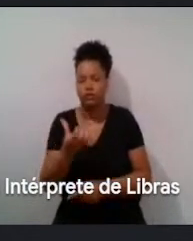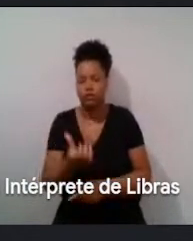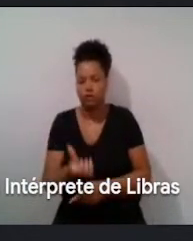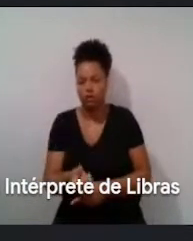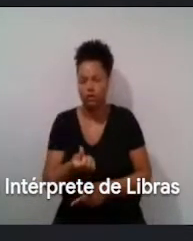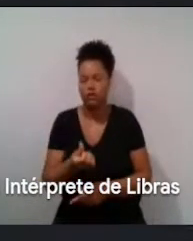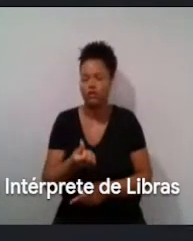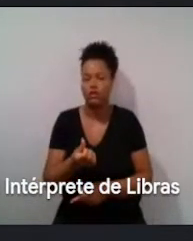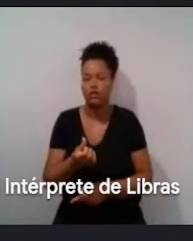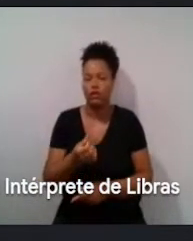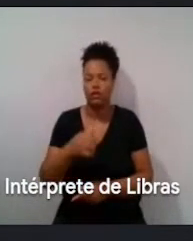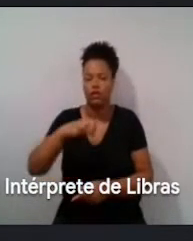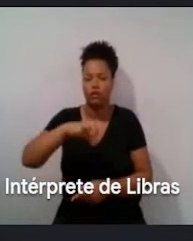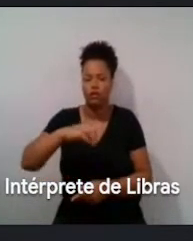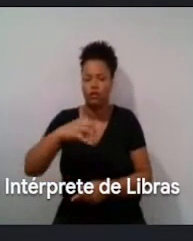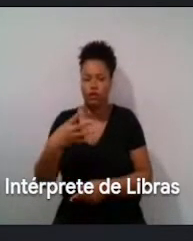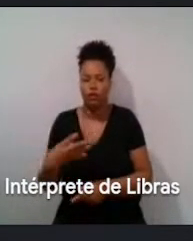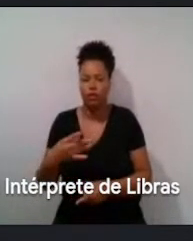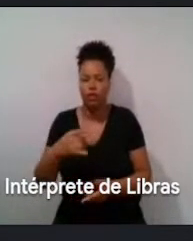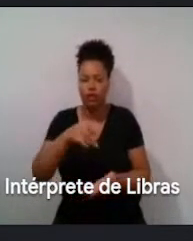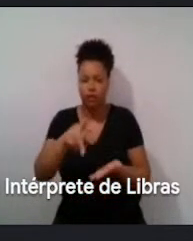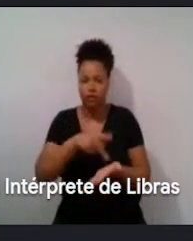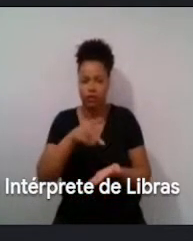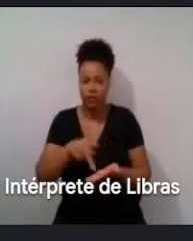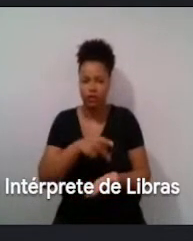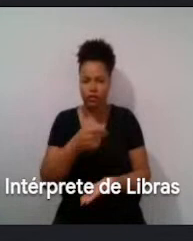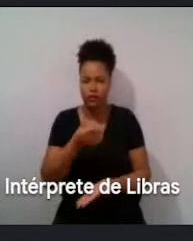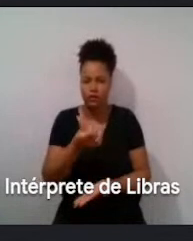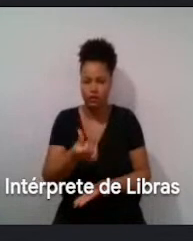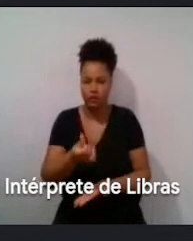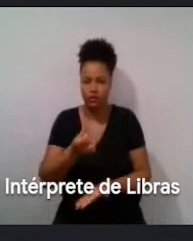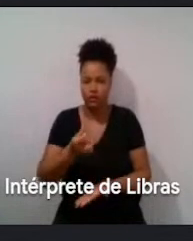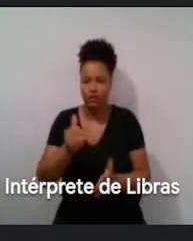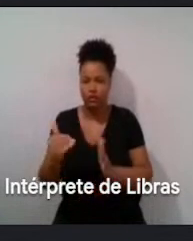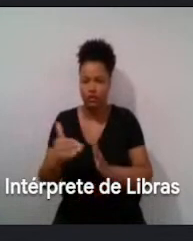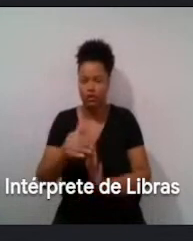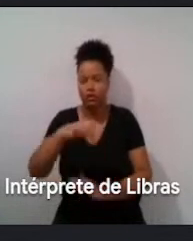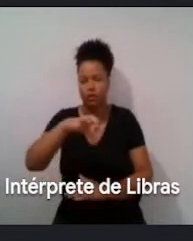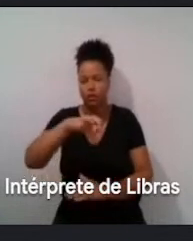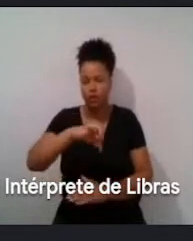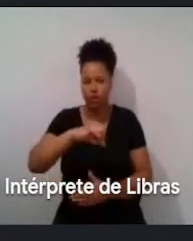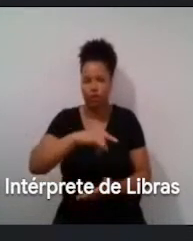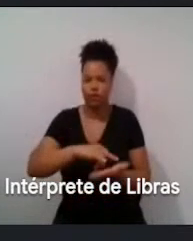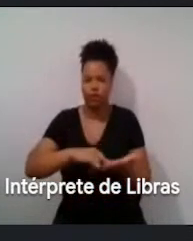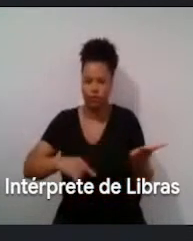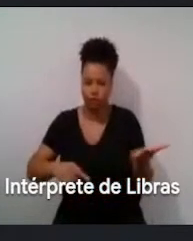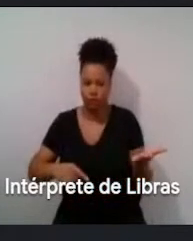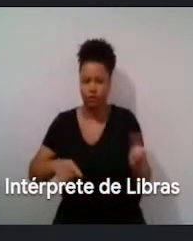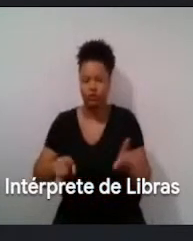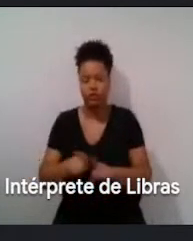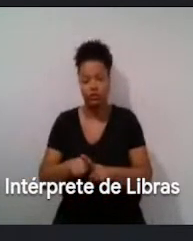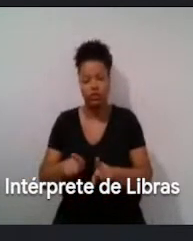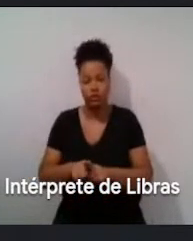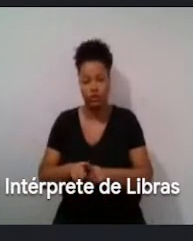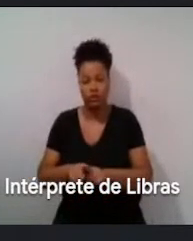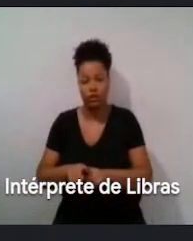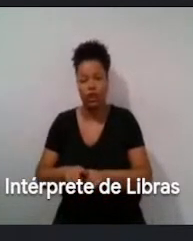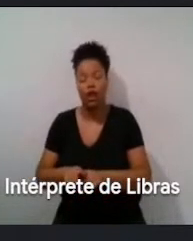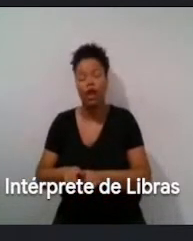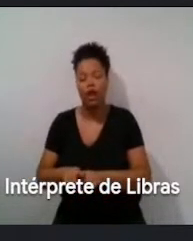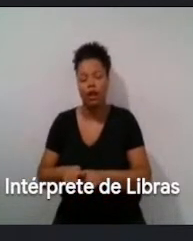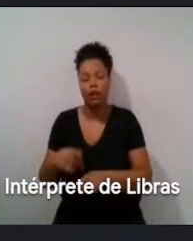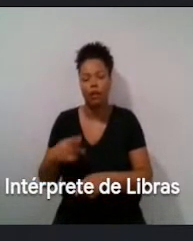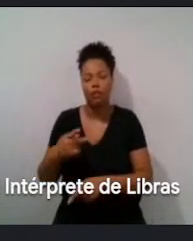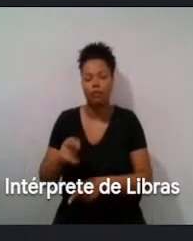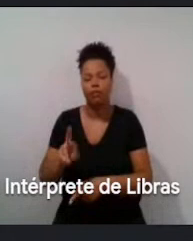9654907, na página 6 a 9 dos autos. E a douta procuradoria pugnou pela